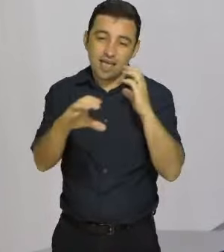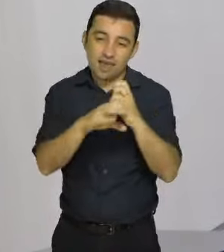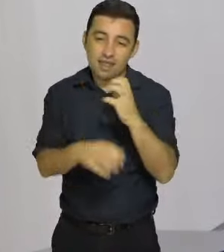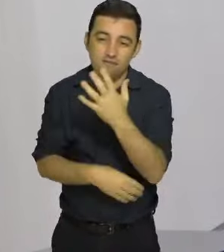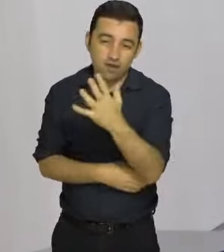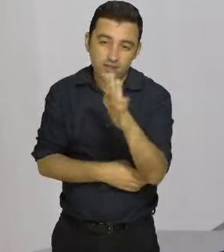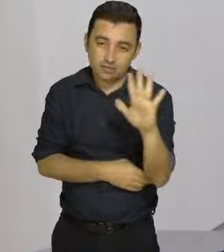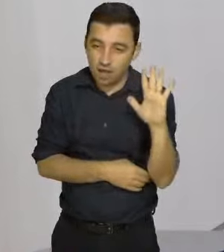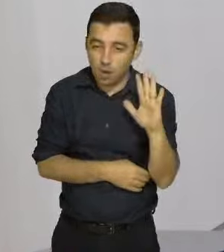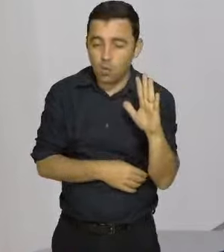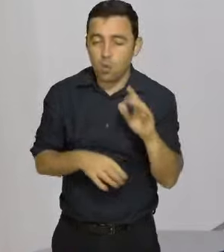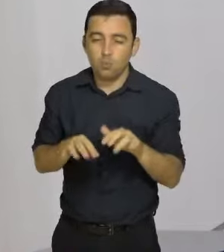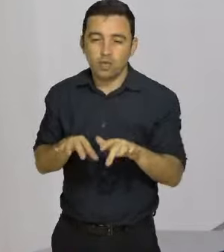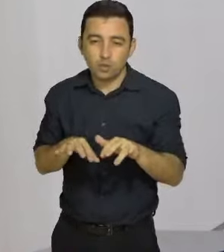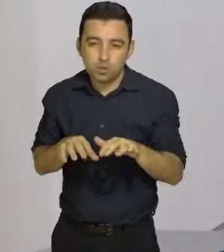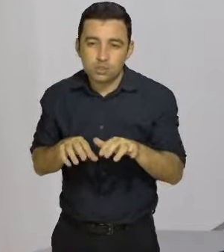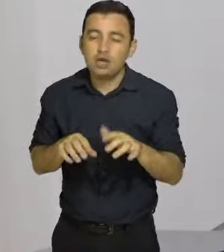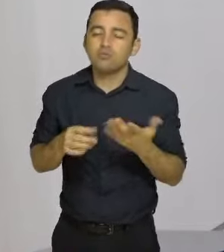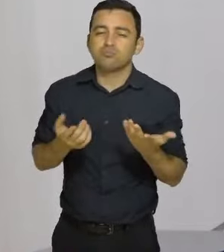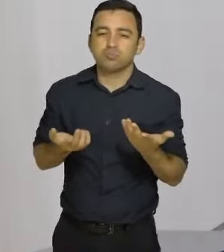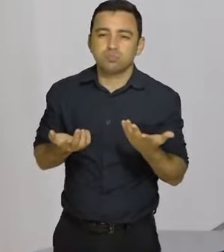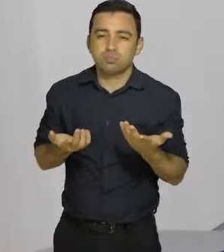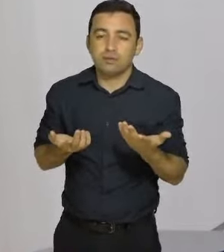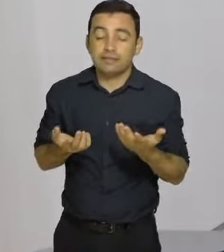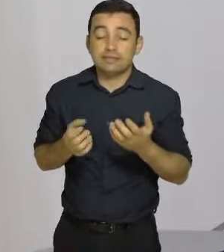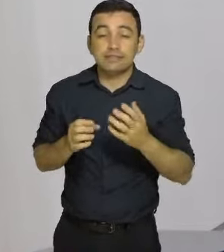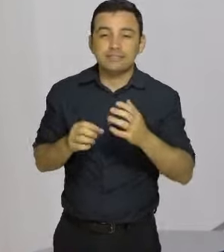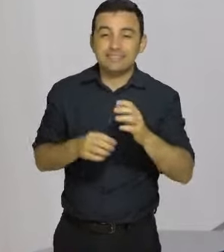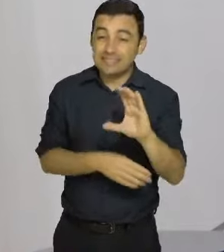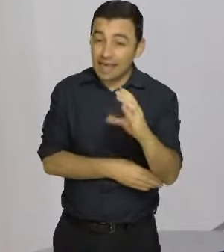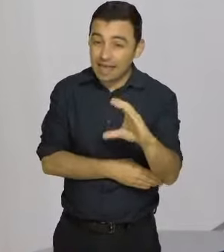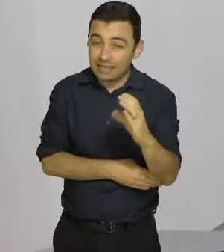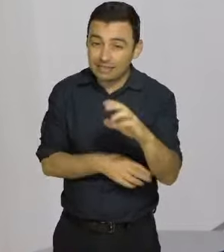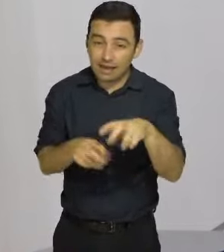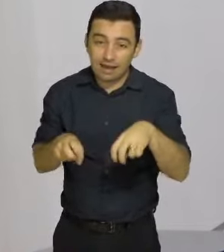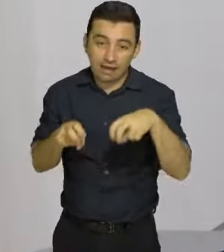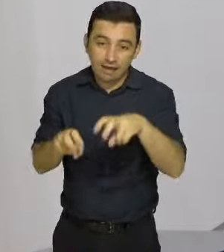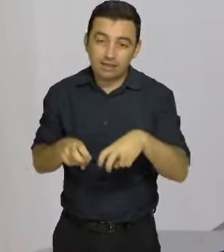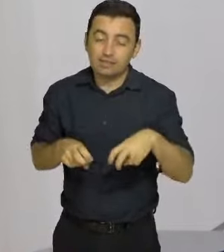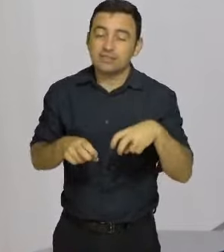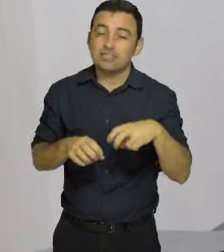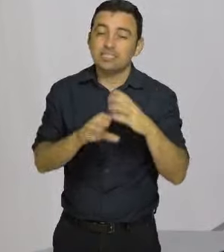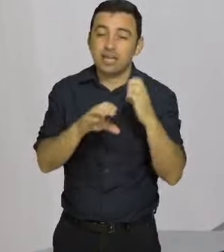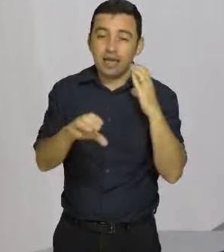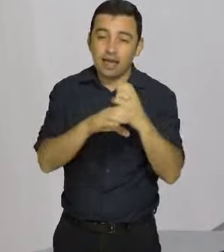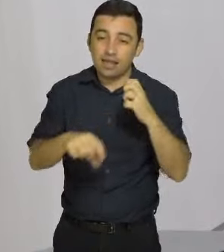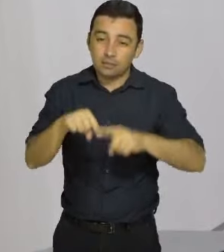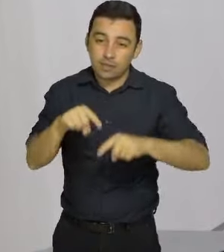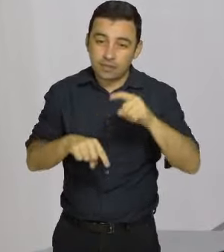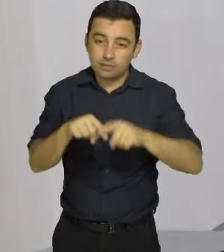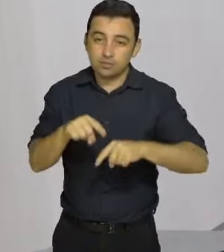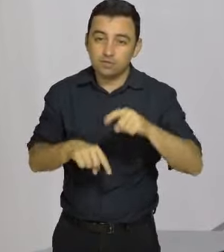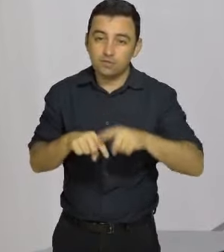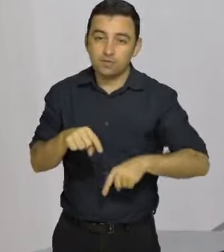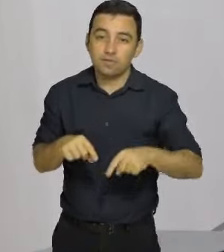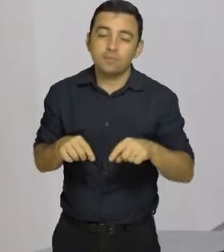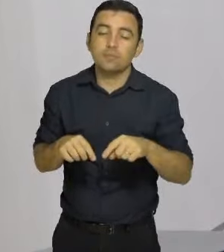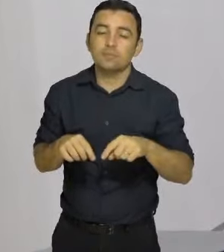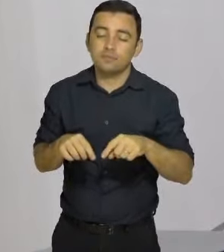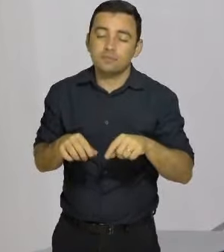computação, ciências agrárias, engenharia de materiais, ciências da